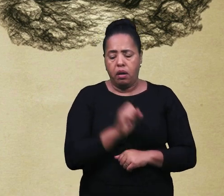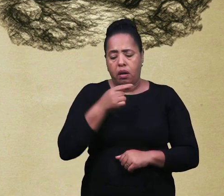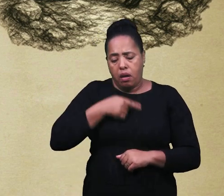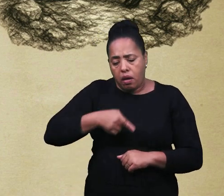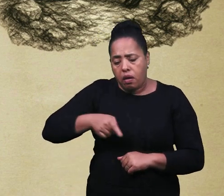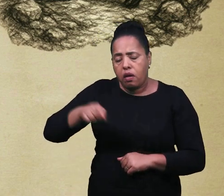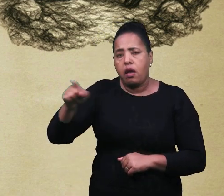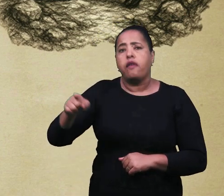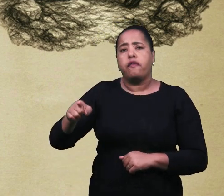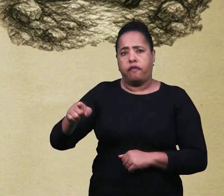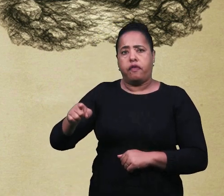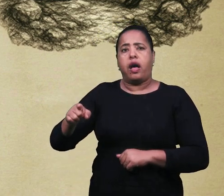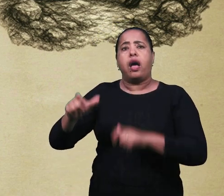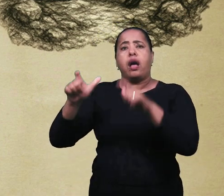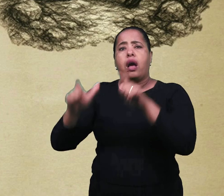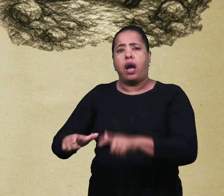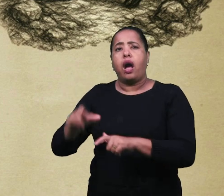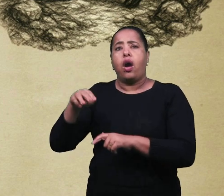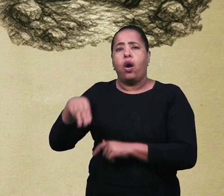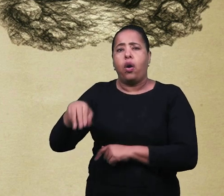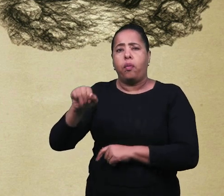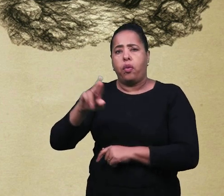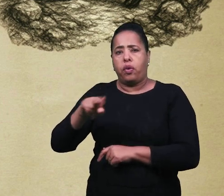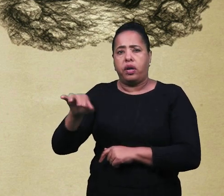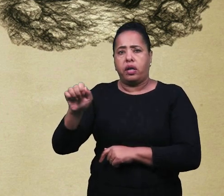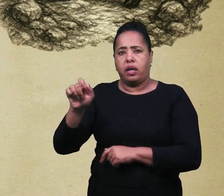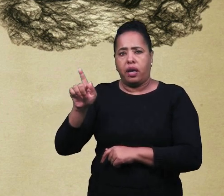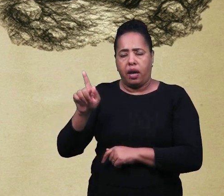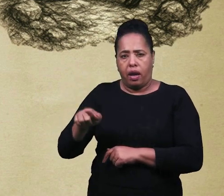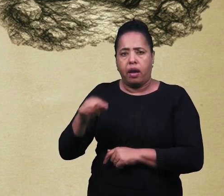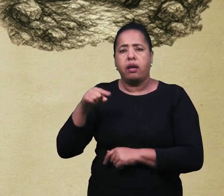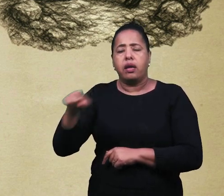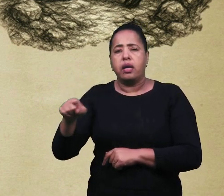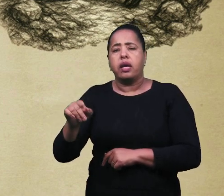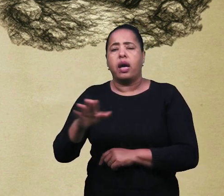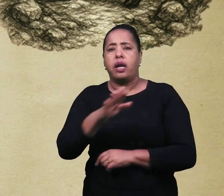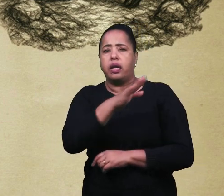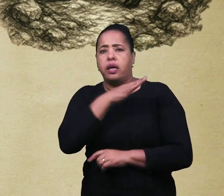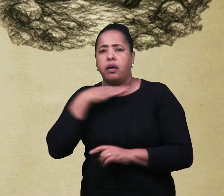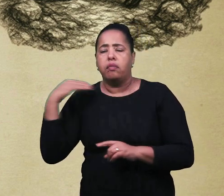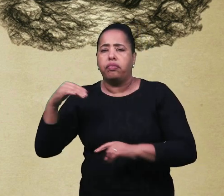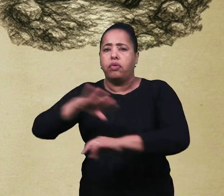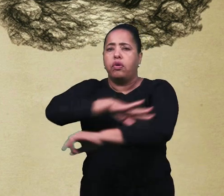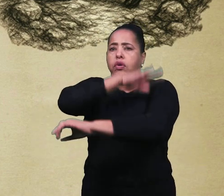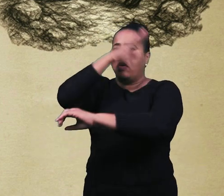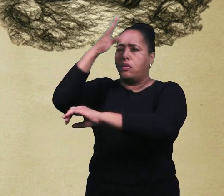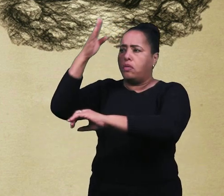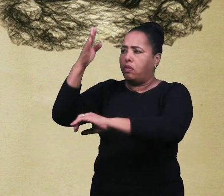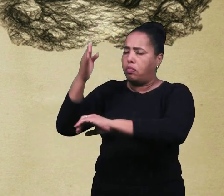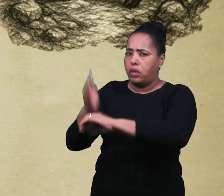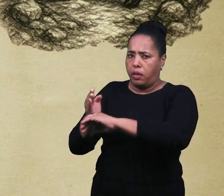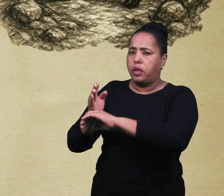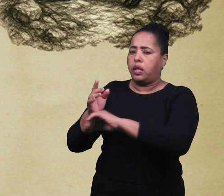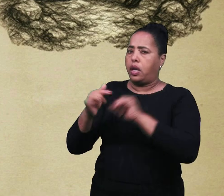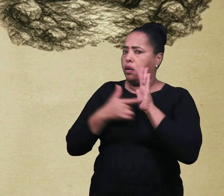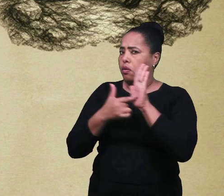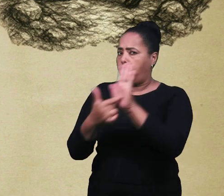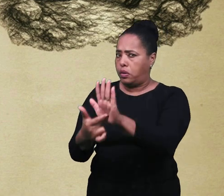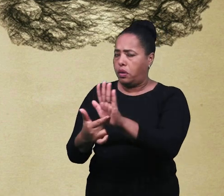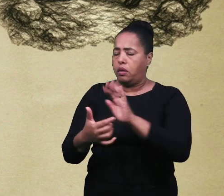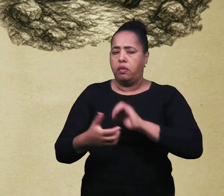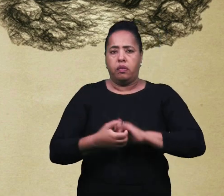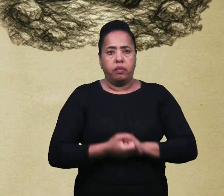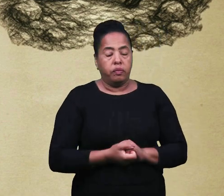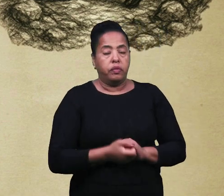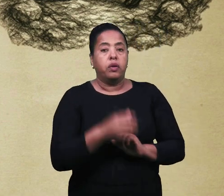vai-te à terra de Moriá e oferece-o ali em holocausto sobre uma das montanhas que eu te direi.